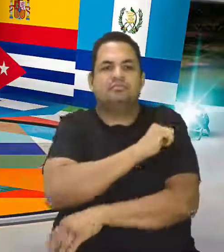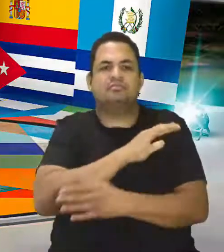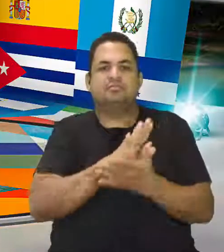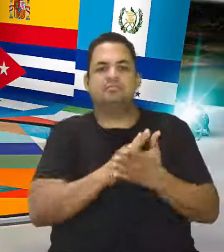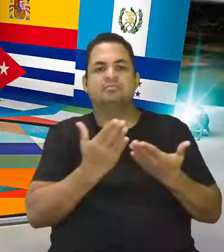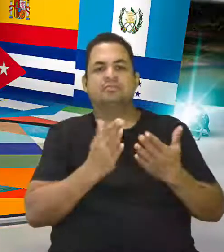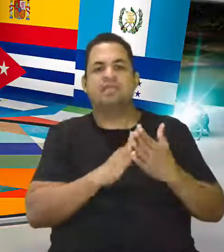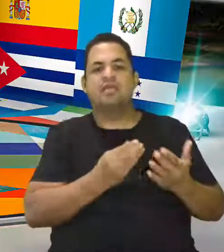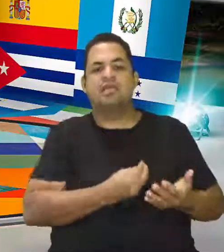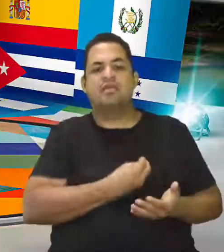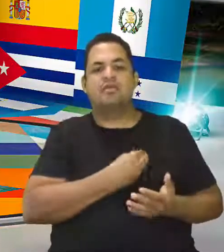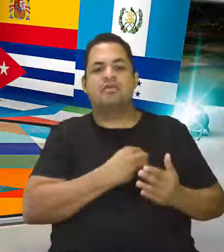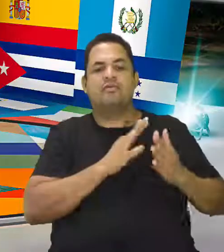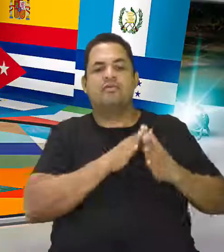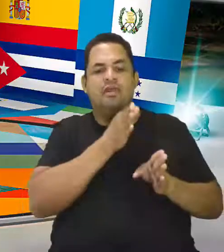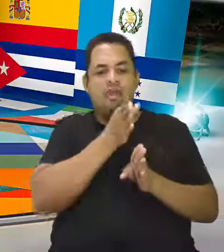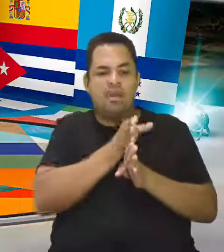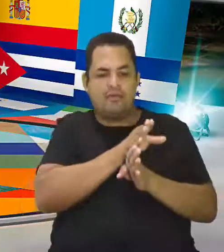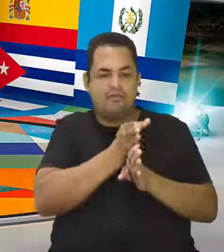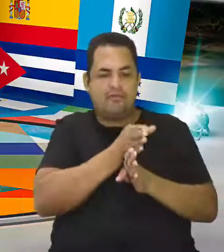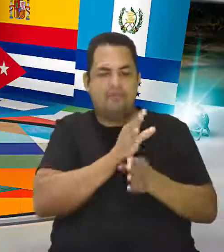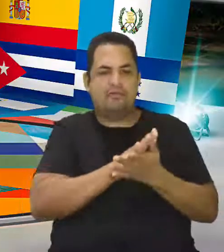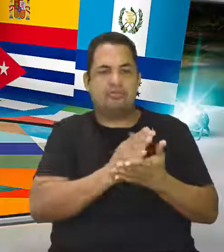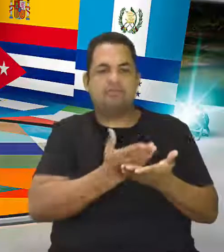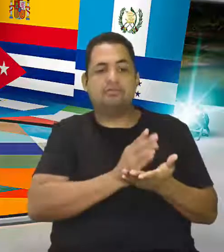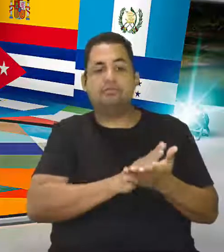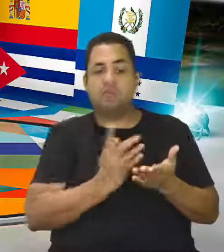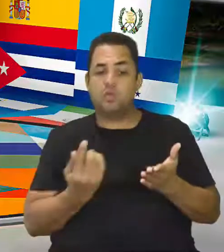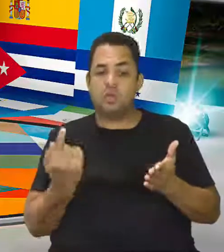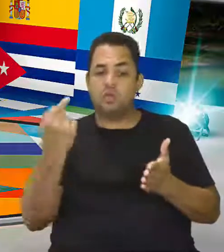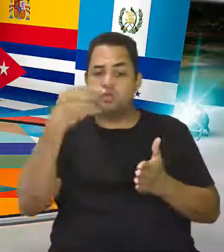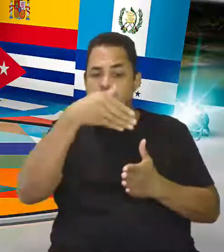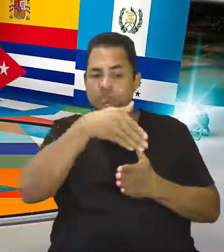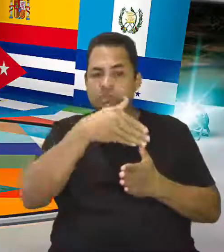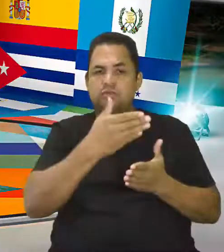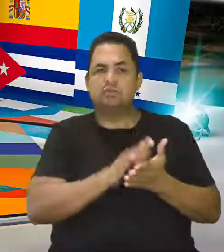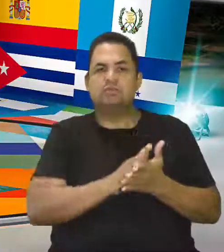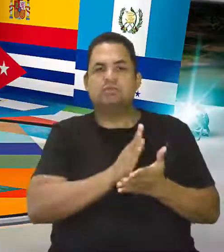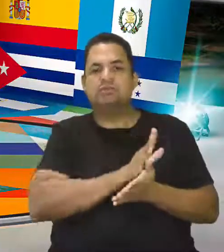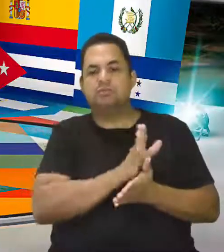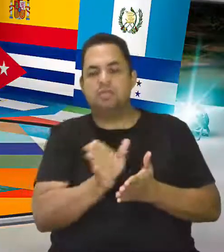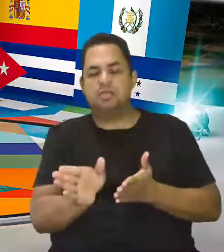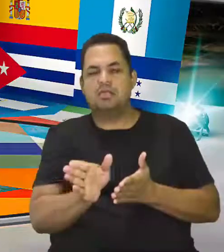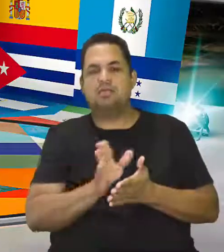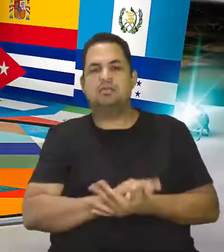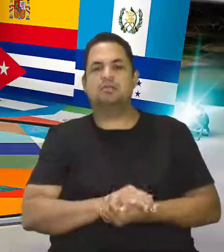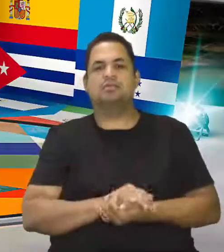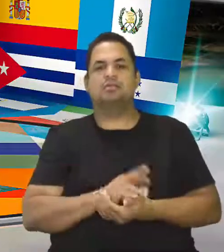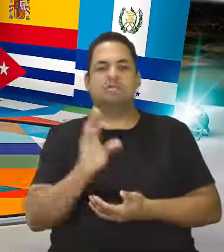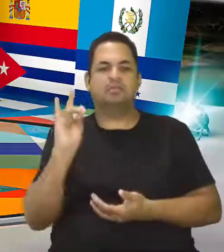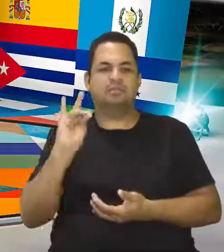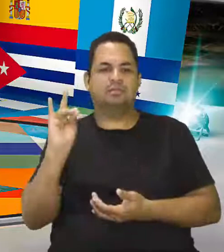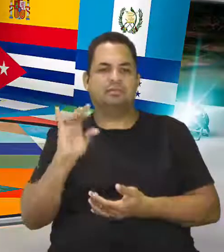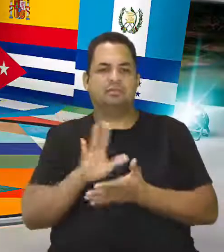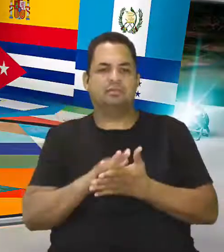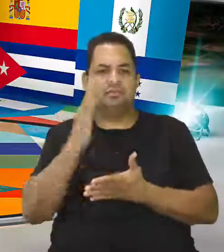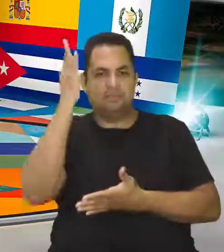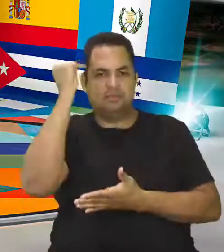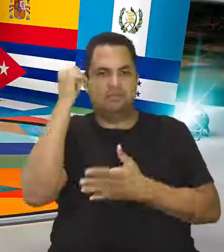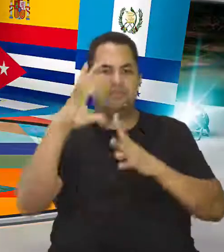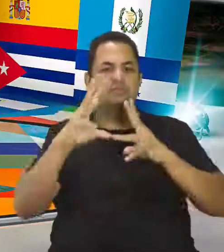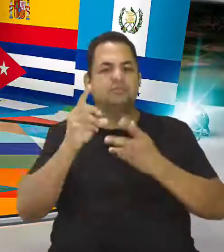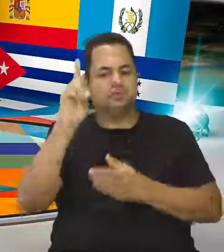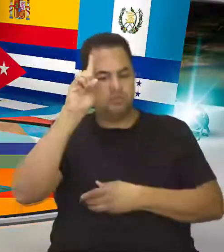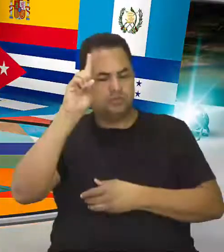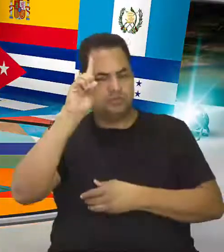na fronteira e que vêm todos os dias para a escola vindo da Bolívia. Olha. Sabia? Eu todos fiquei sabendo os